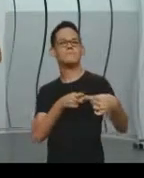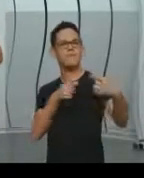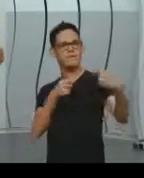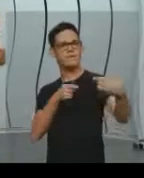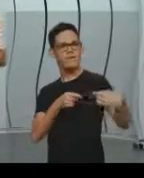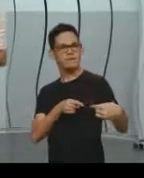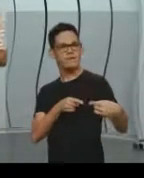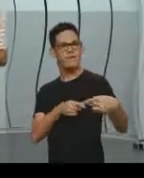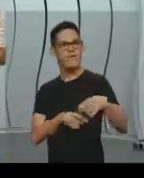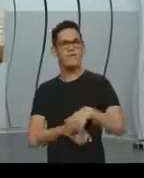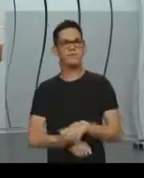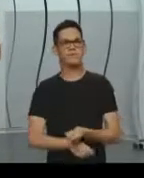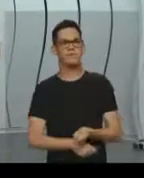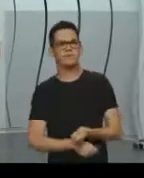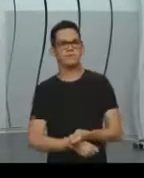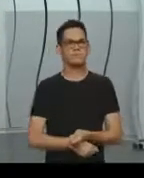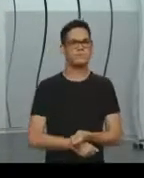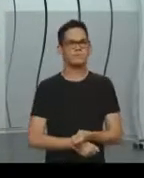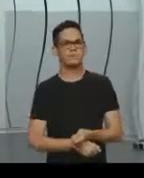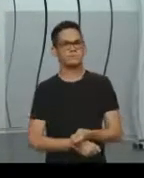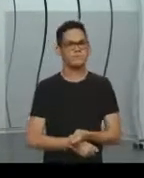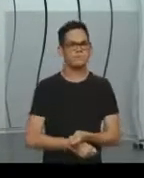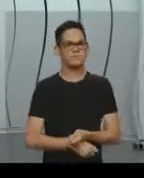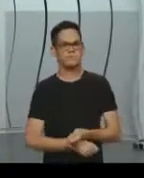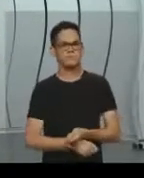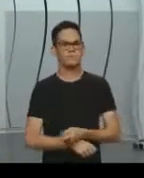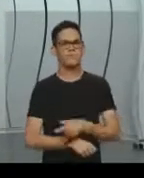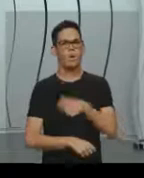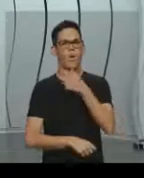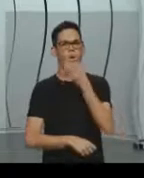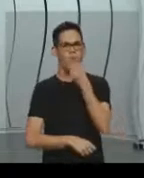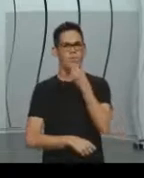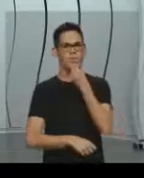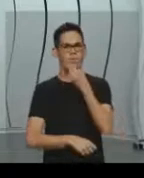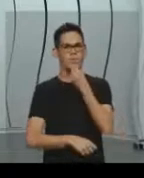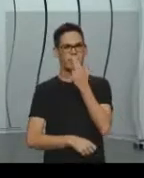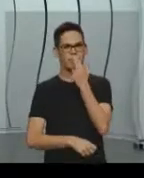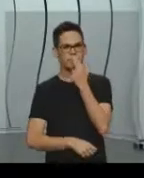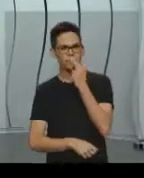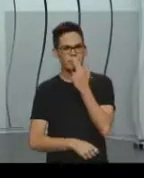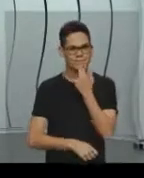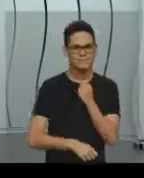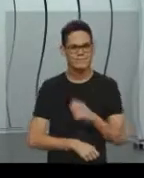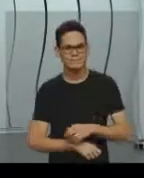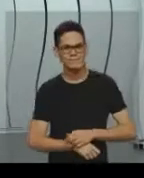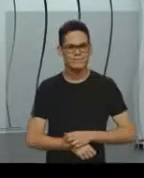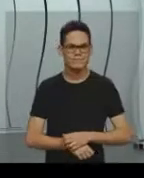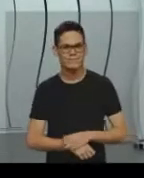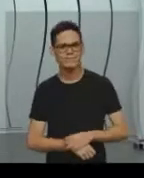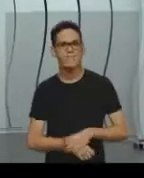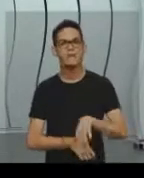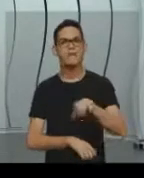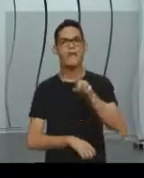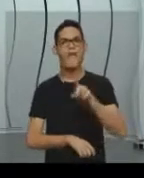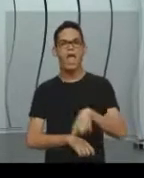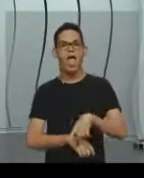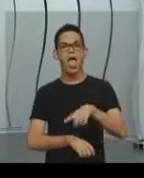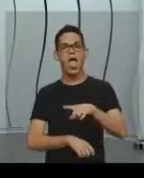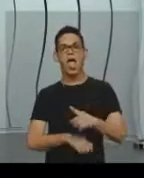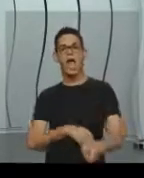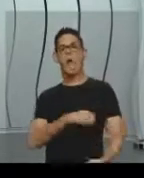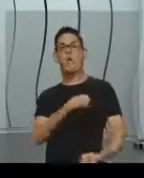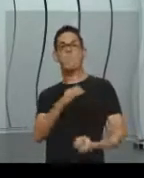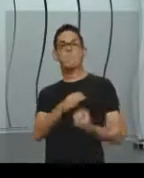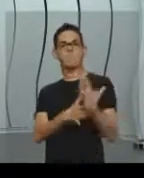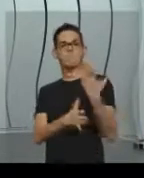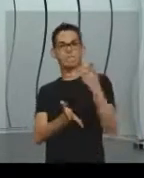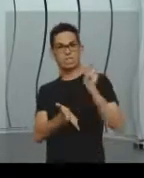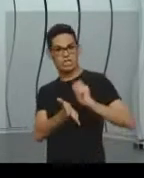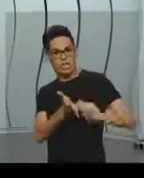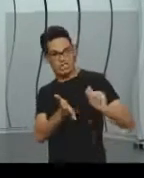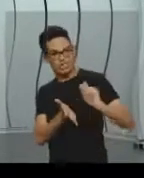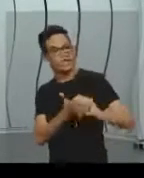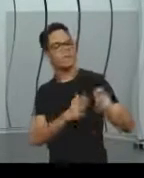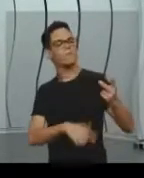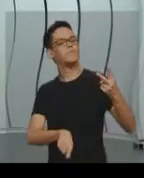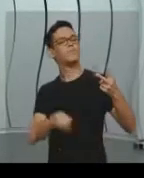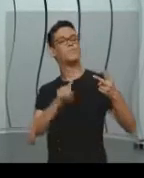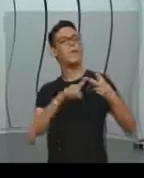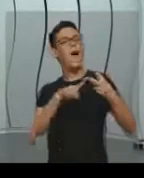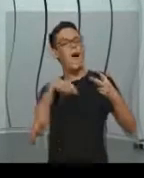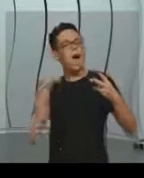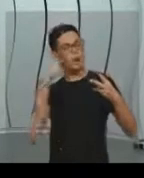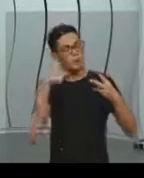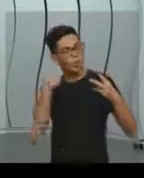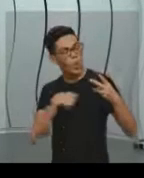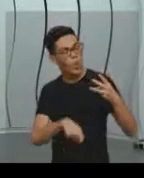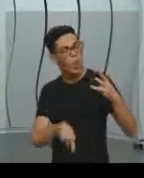o Charlie Chaplin, ele é o autor desse filme, ele é o ator desse filme e